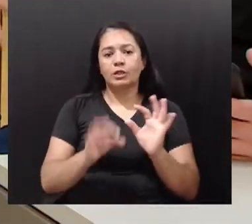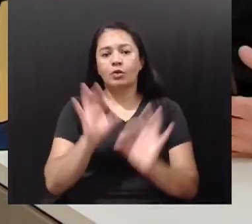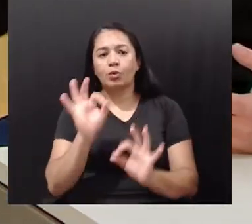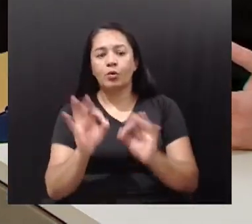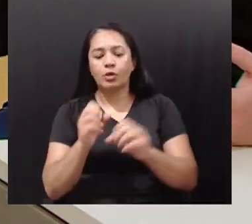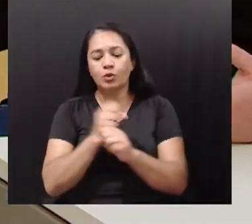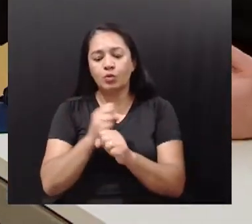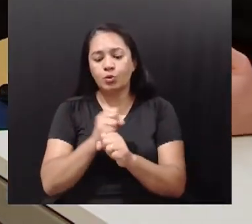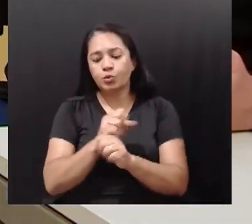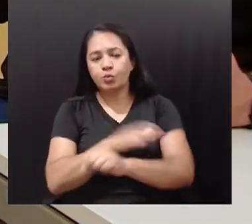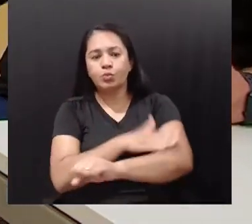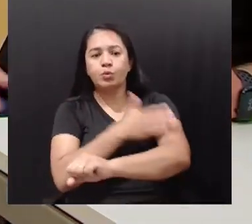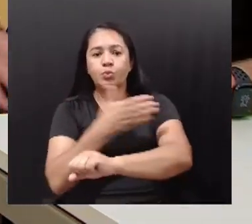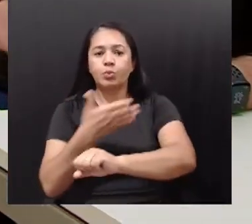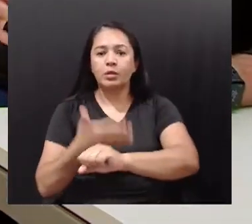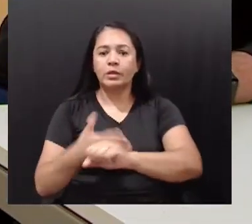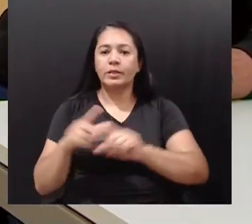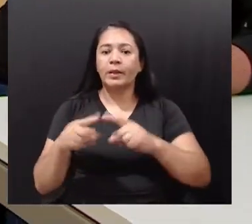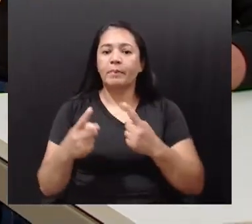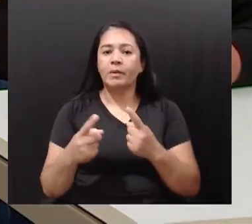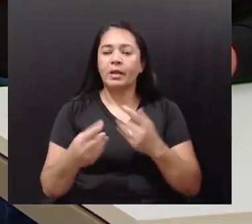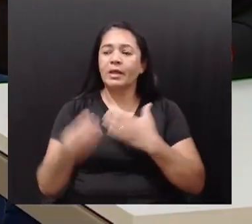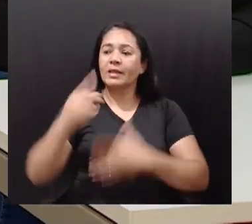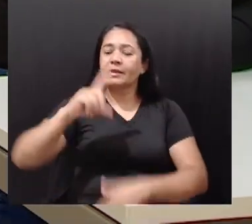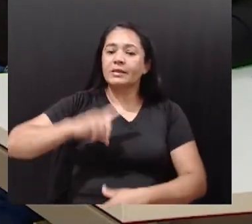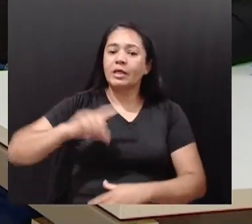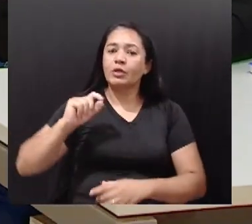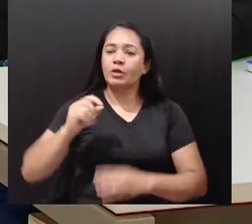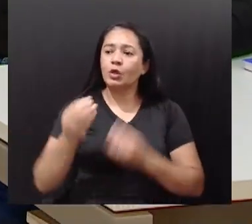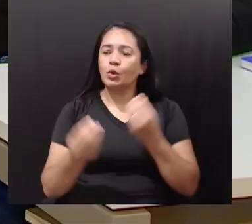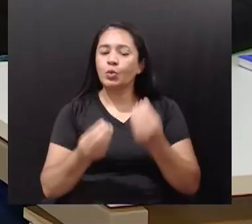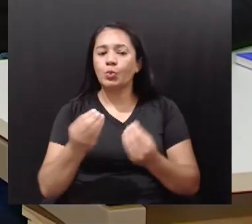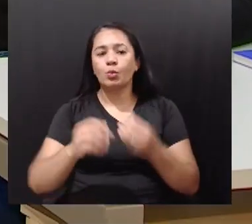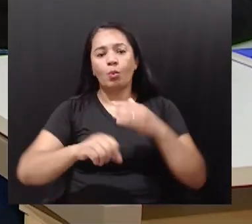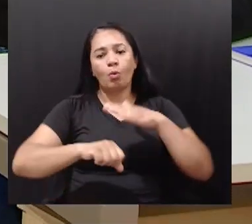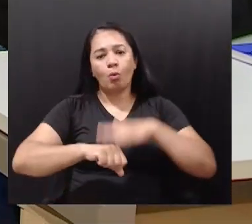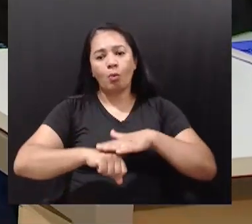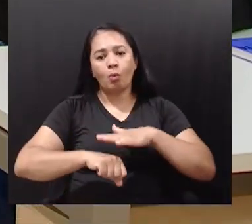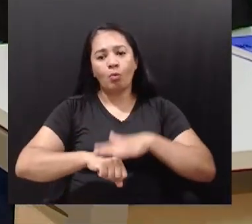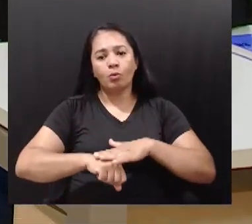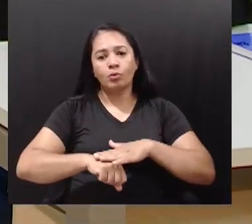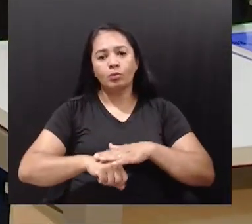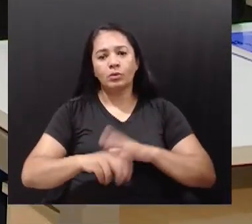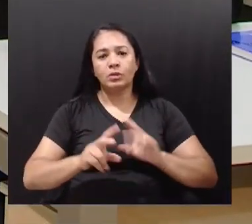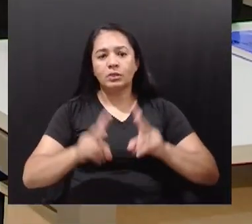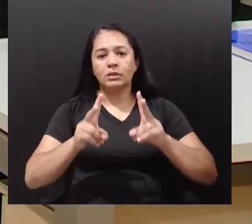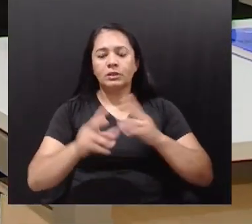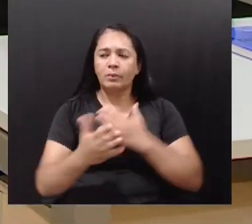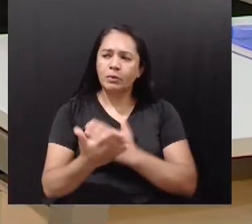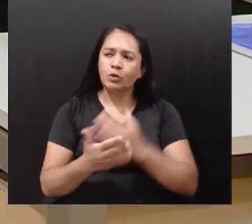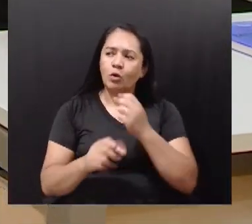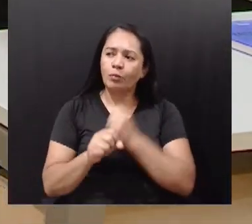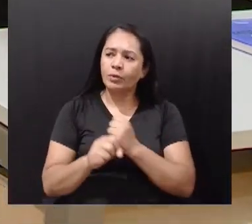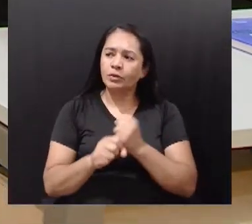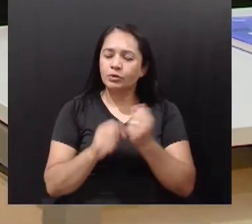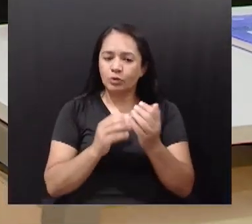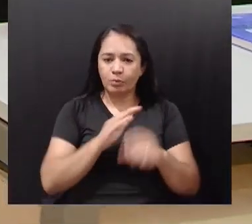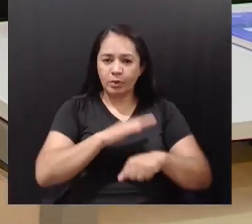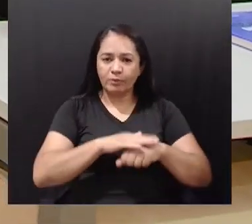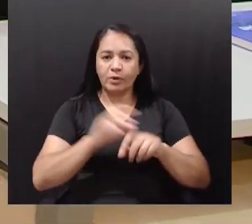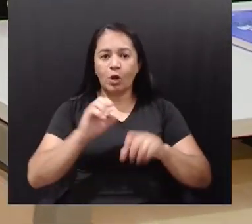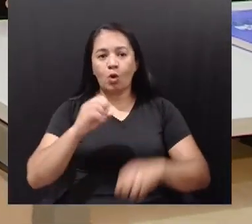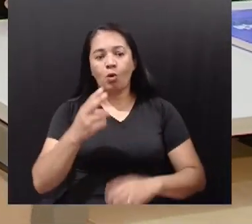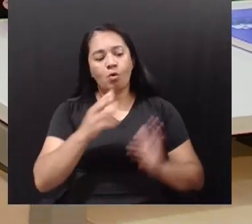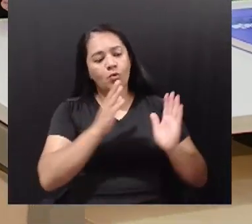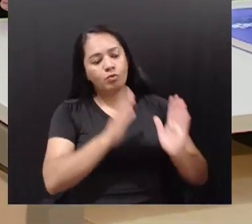que contém esse planejamento anual? Como que ele é feito? Ele é feito sempre no início do ano? Ou esse processo todo de formulação dele começa